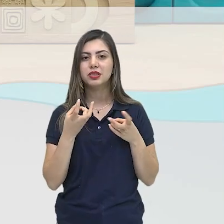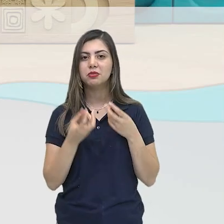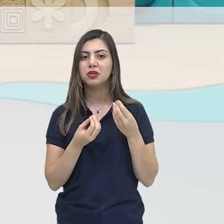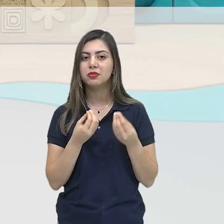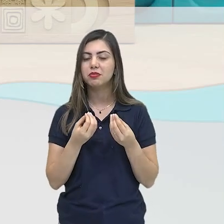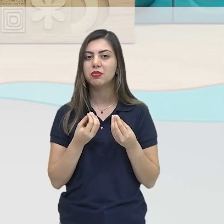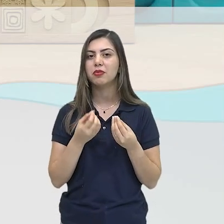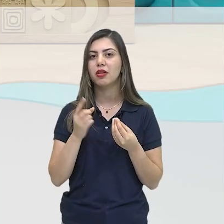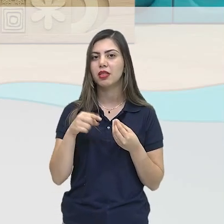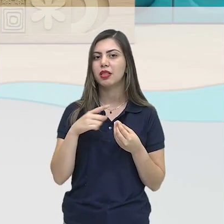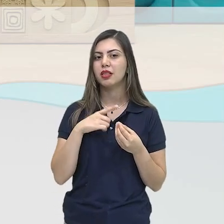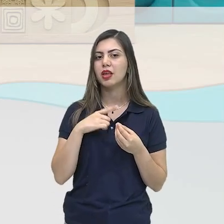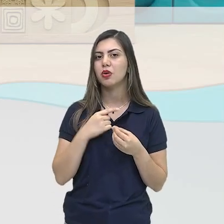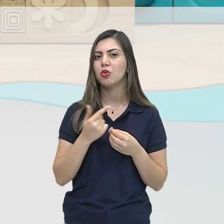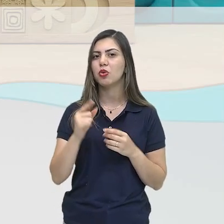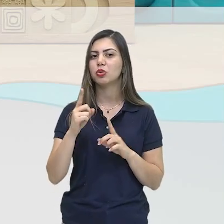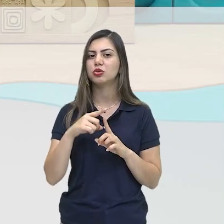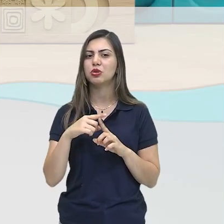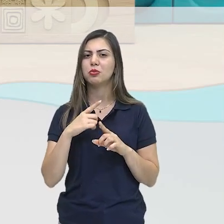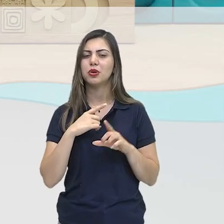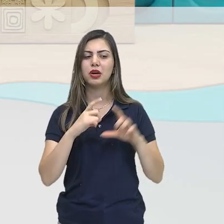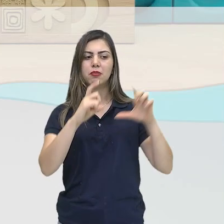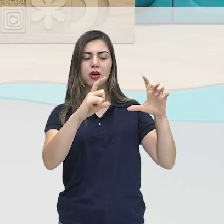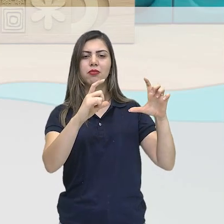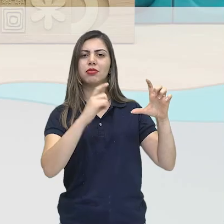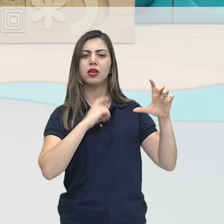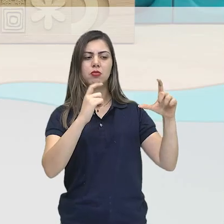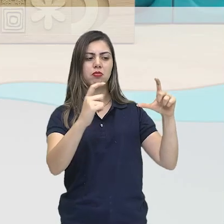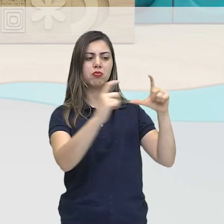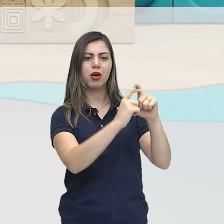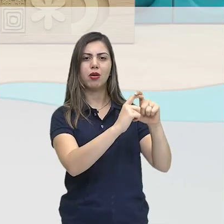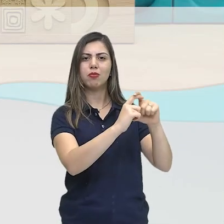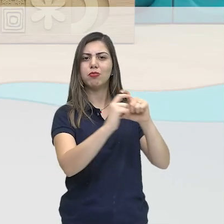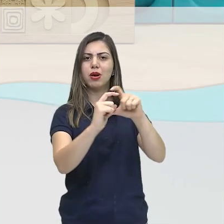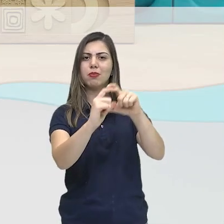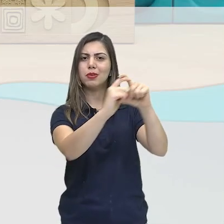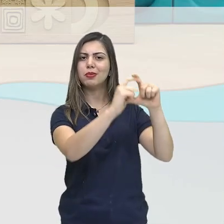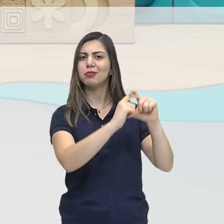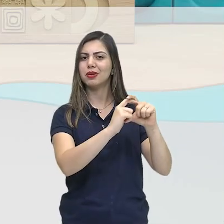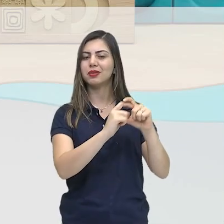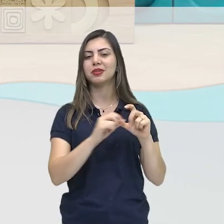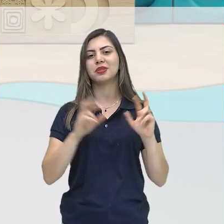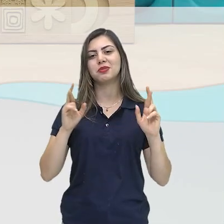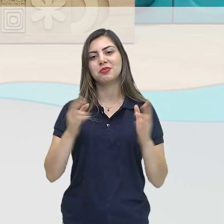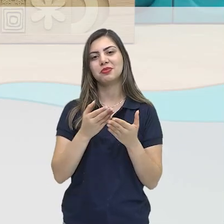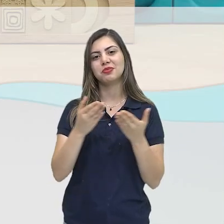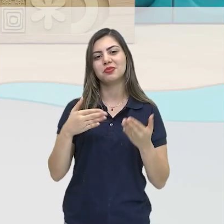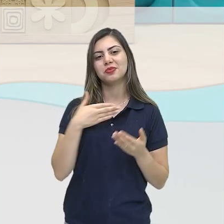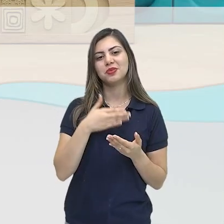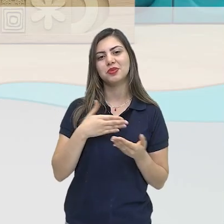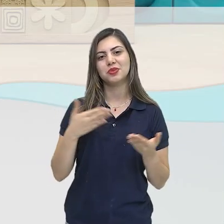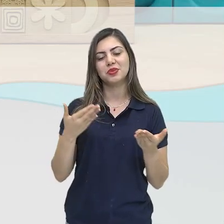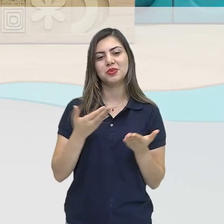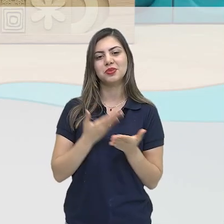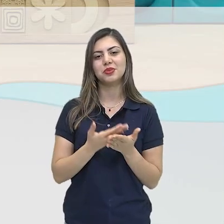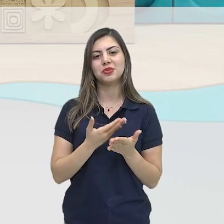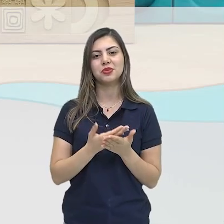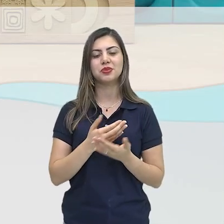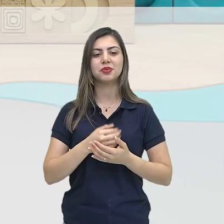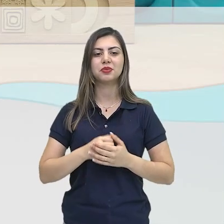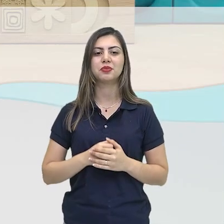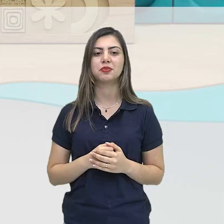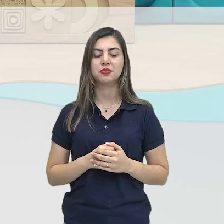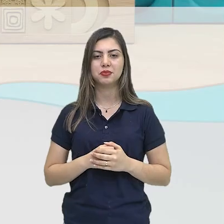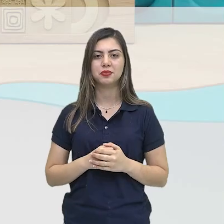outra modalidade, porque tinham outros círculos além do menor e do maior no centro. Espero que vocês tenham gostado de conhecer um pouquinho,